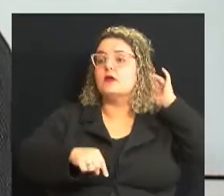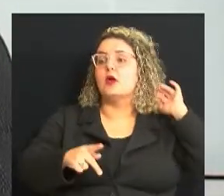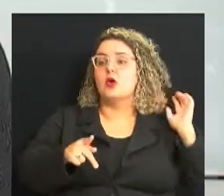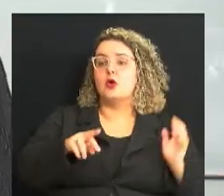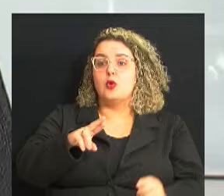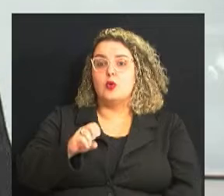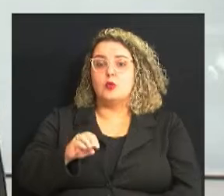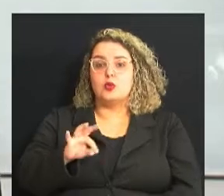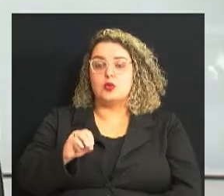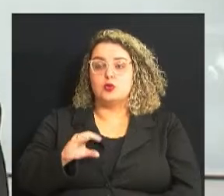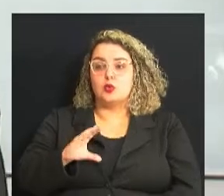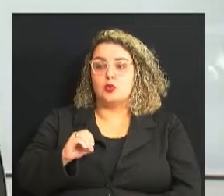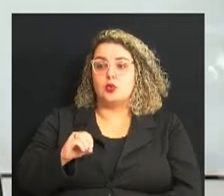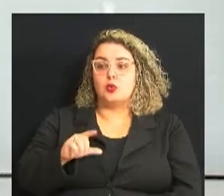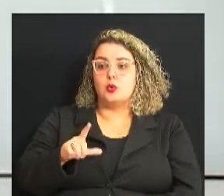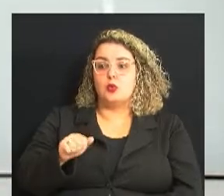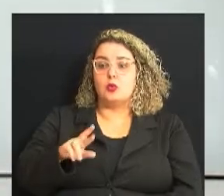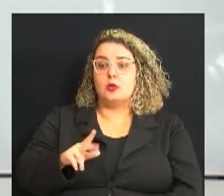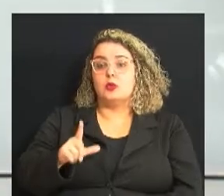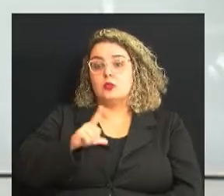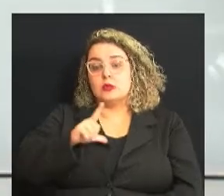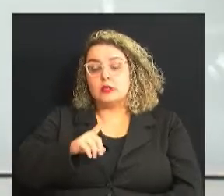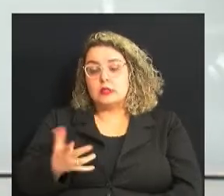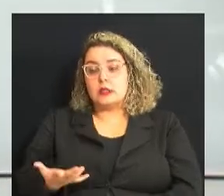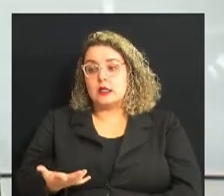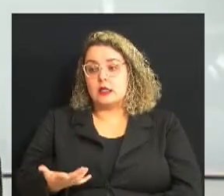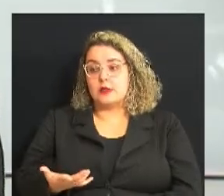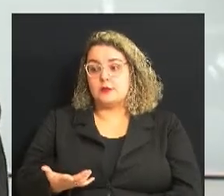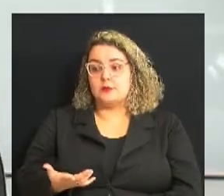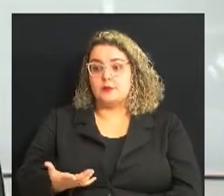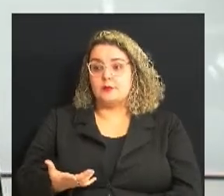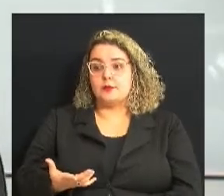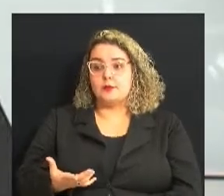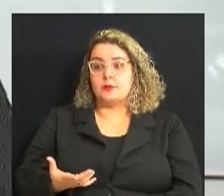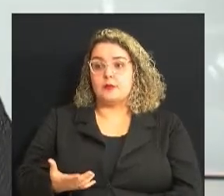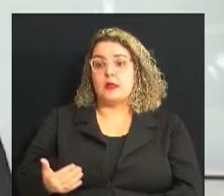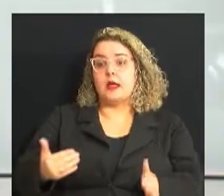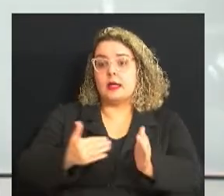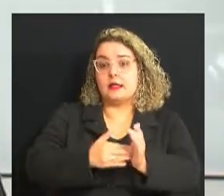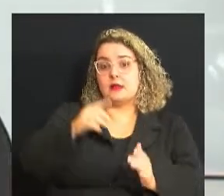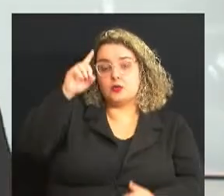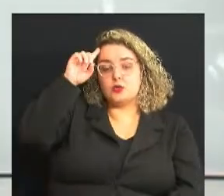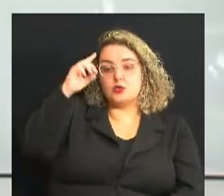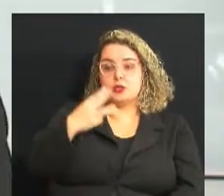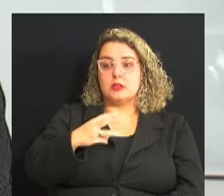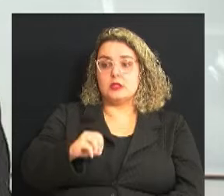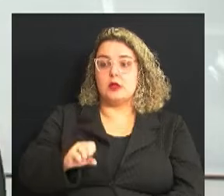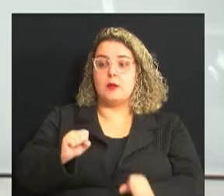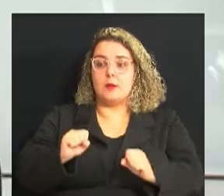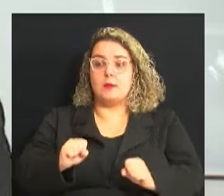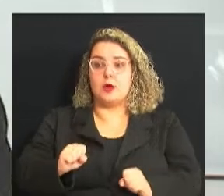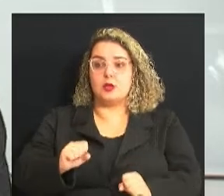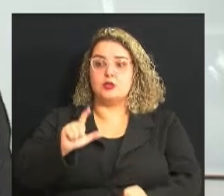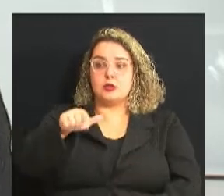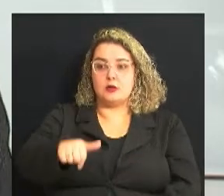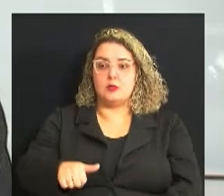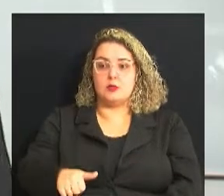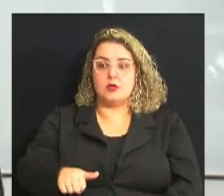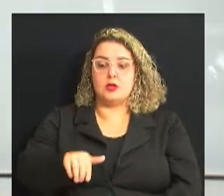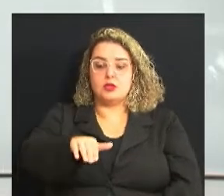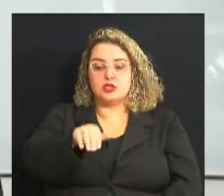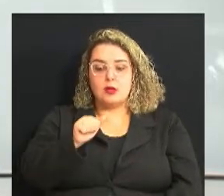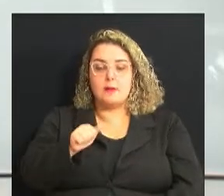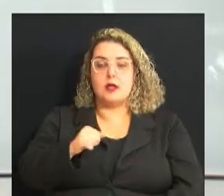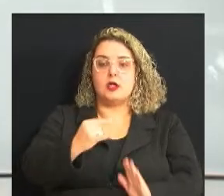tenha, porque aí mesmo assim, ele protocolando até o dia 30, ele pode ser notificado depois para trazer a documentação restante.